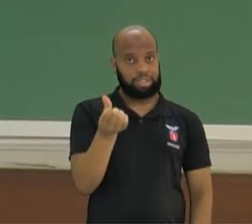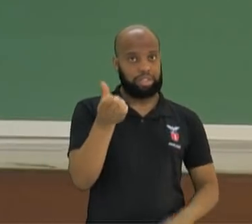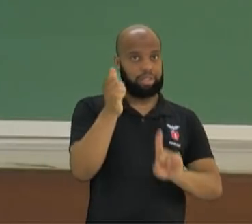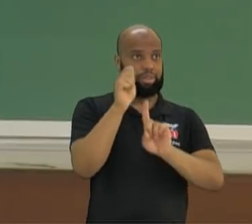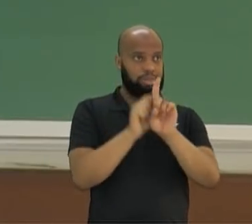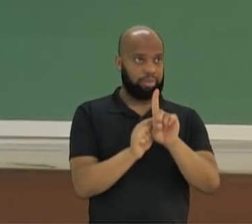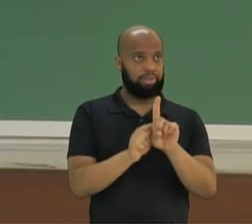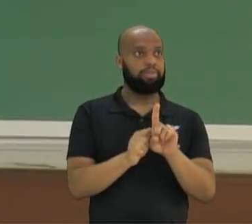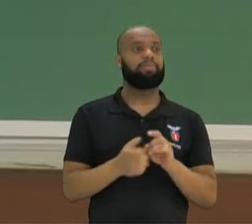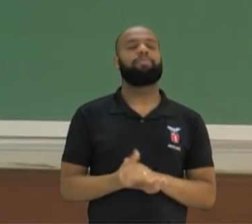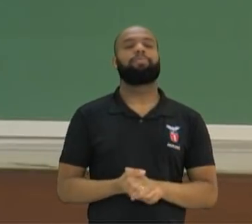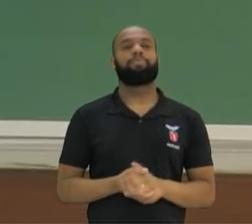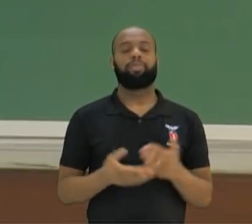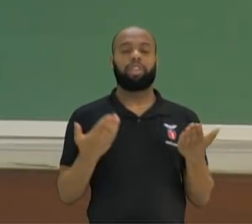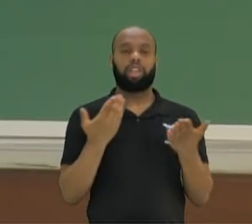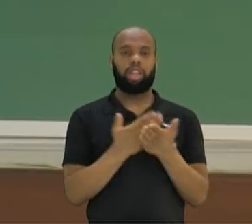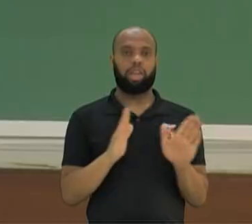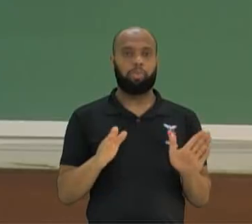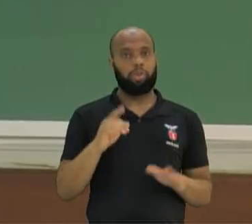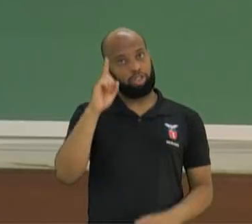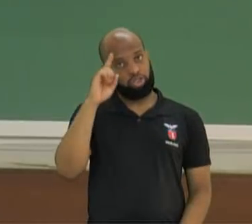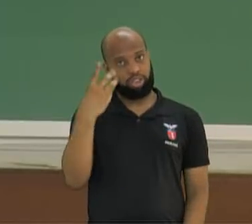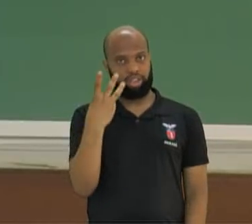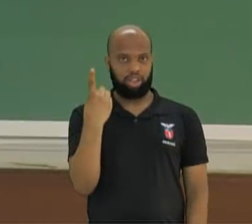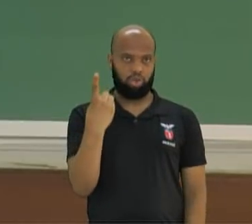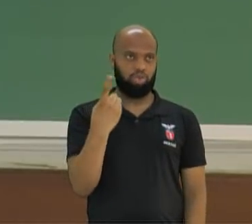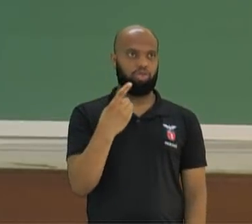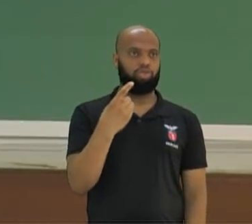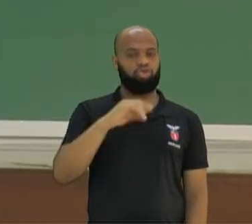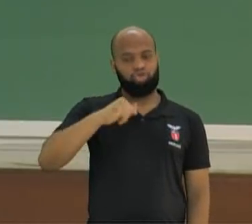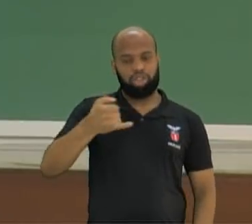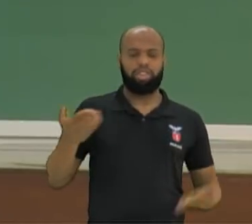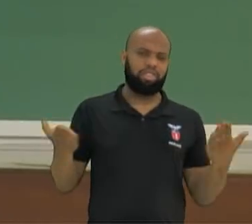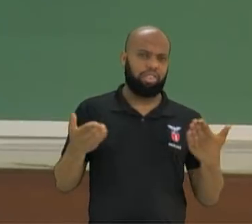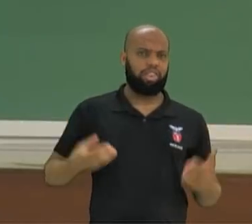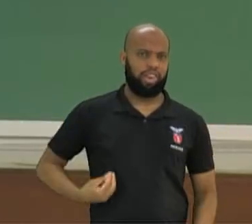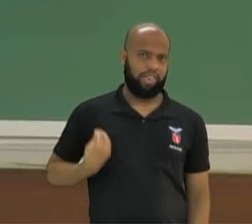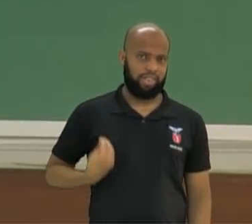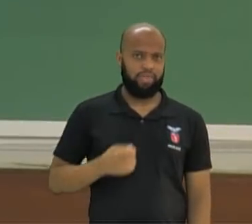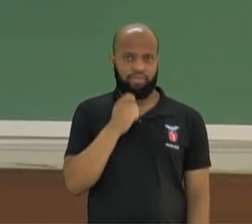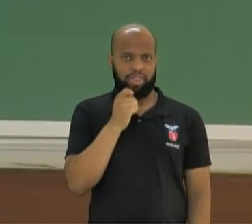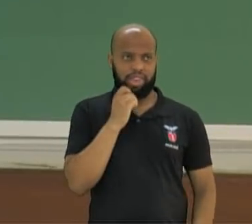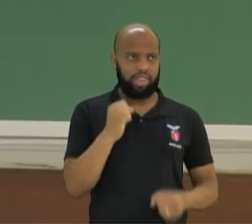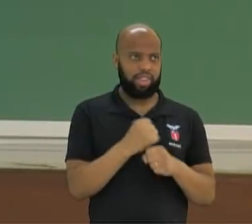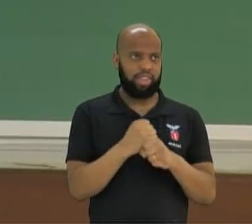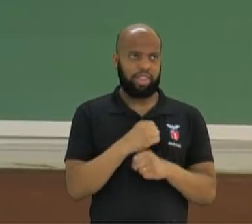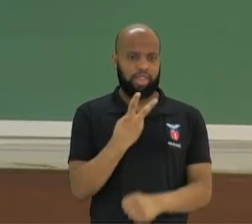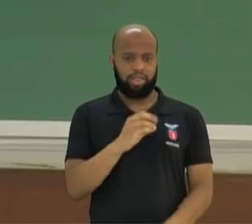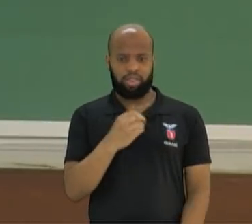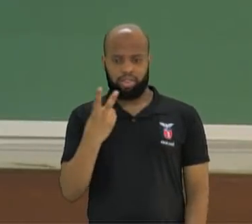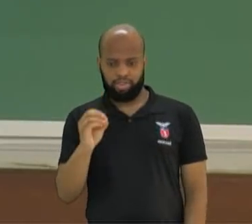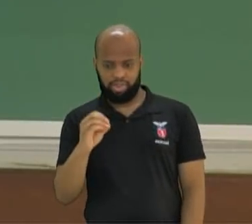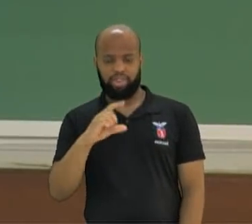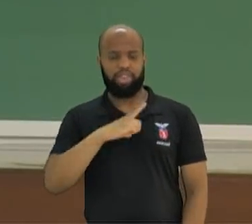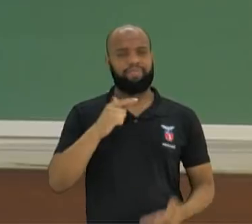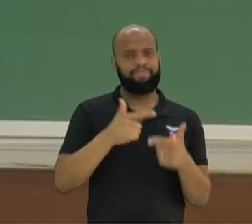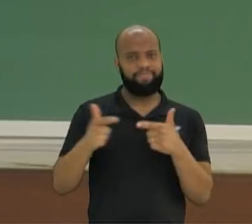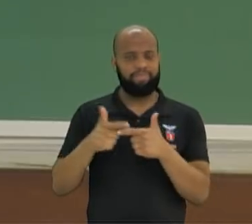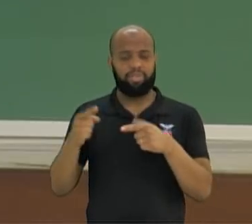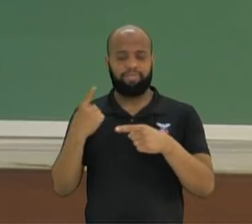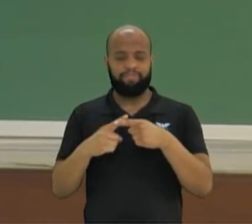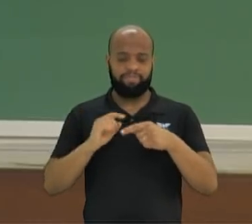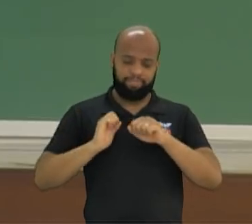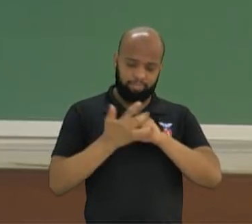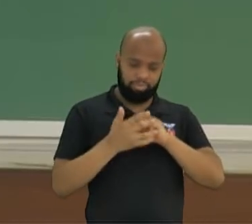meses, encerrados em 31 de janeiro, que é o que a gente está vivendo aqui, 2020, e infelizmente a pandemia